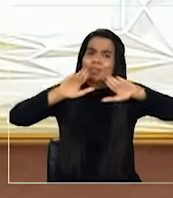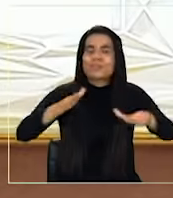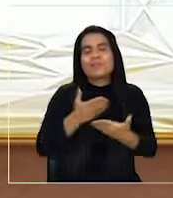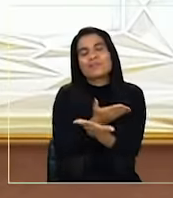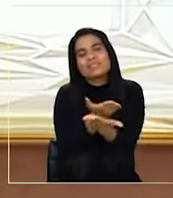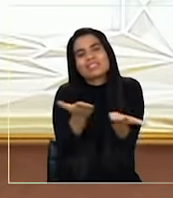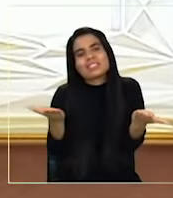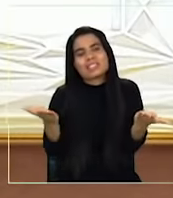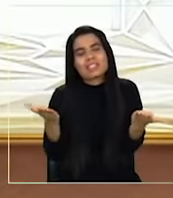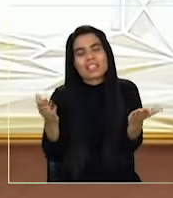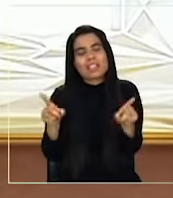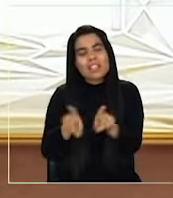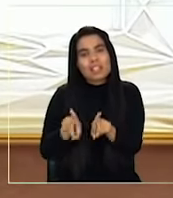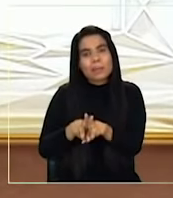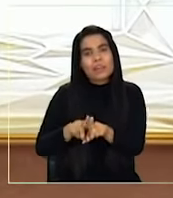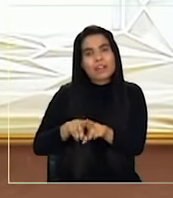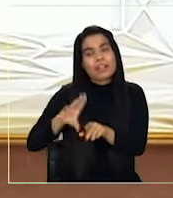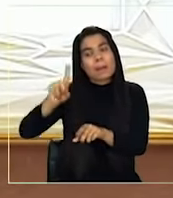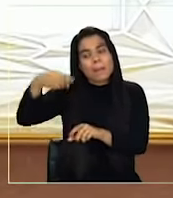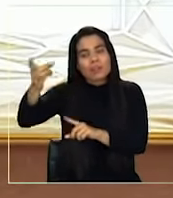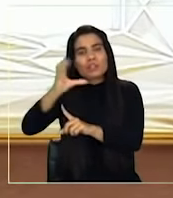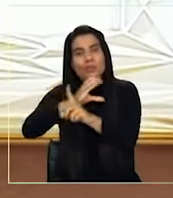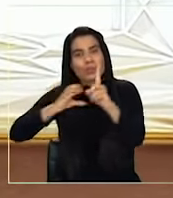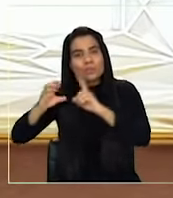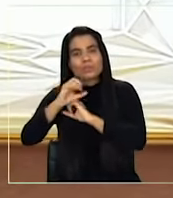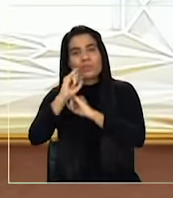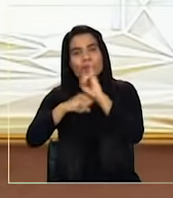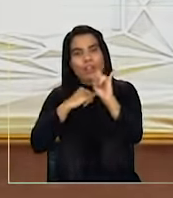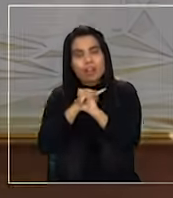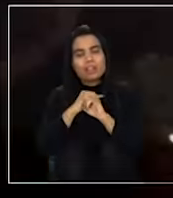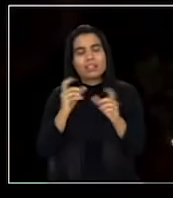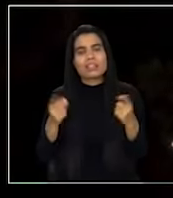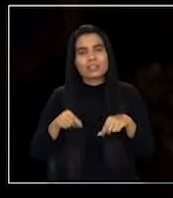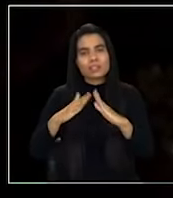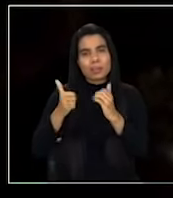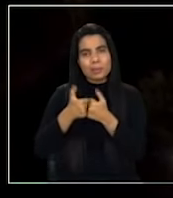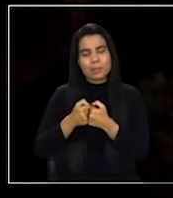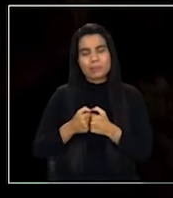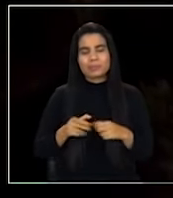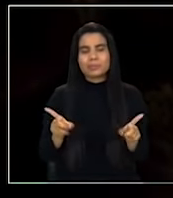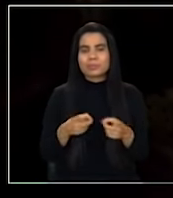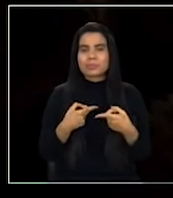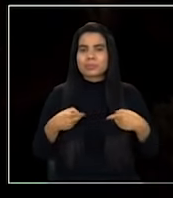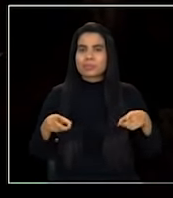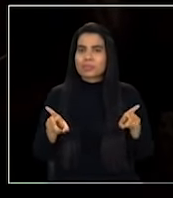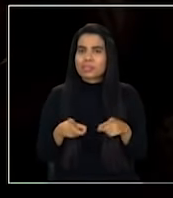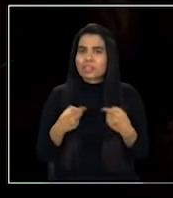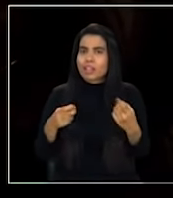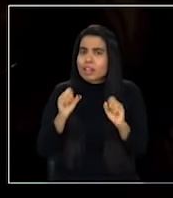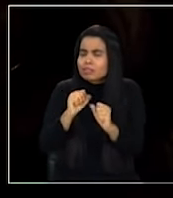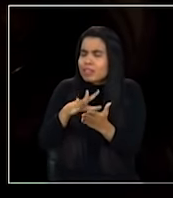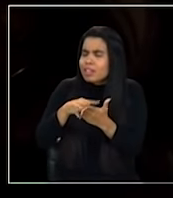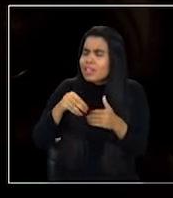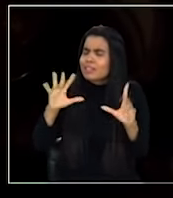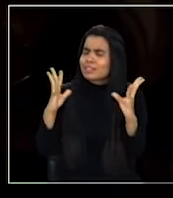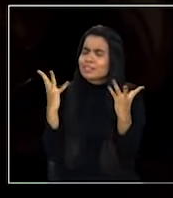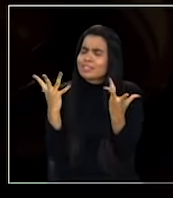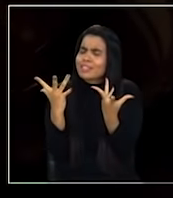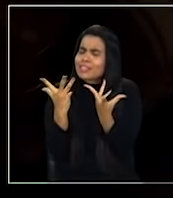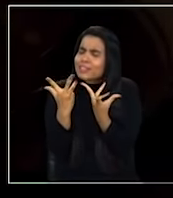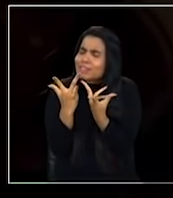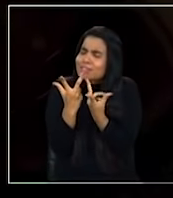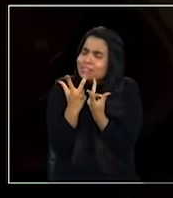e até a próxima com mais um culto online aqui do Templo de Salomão. Quão amáveis são